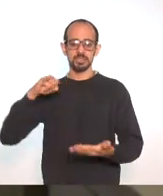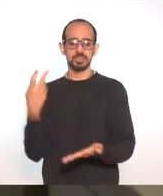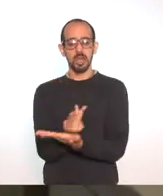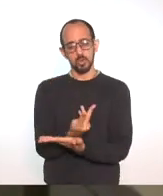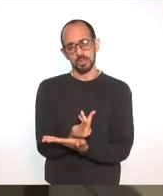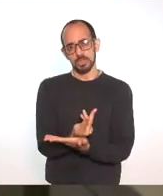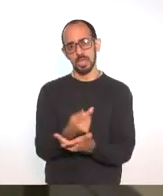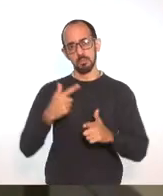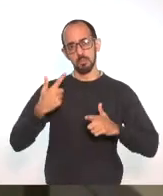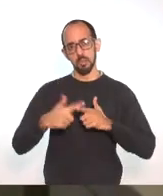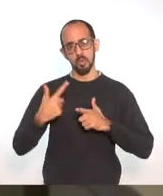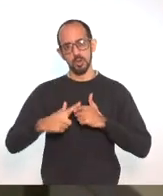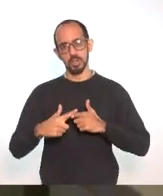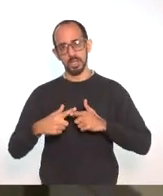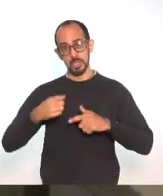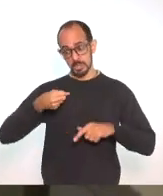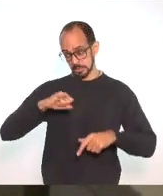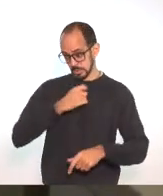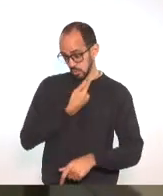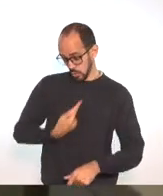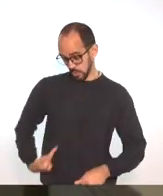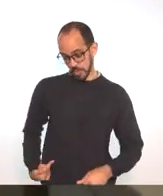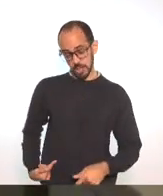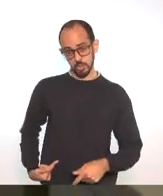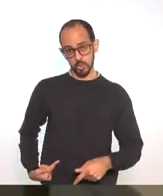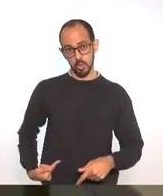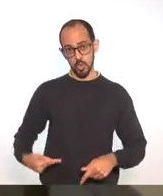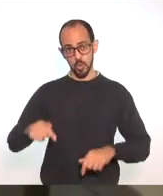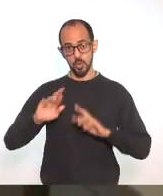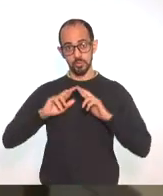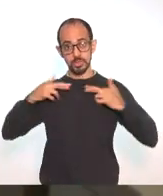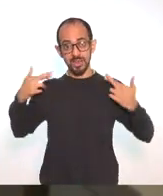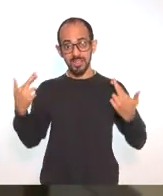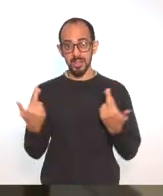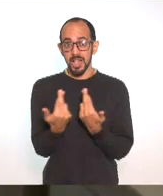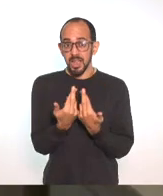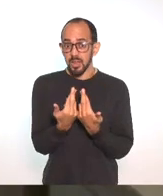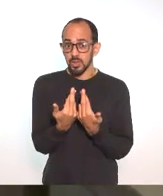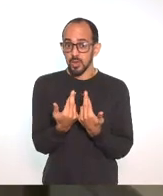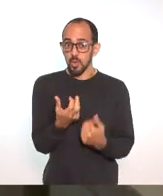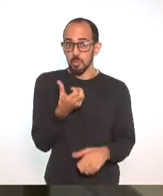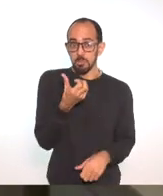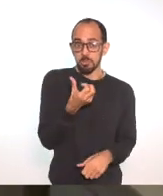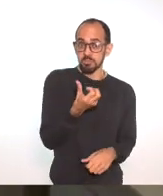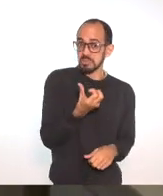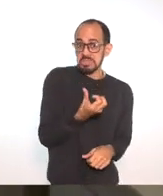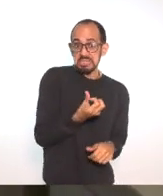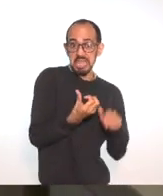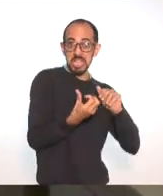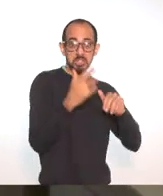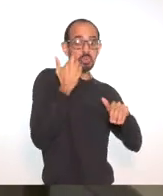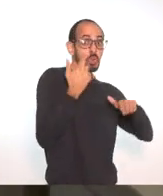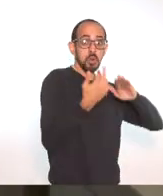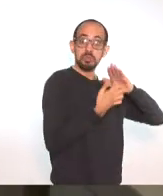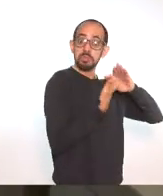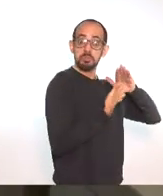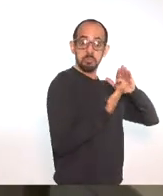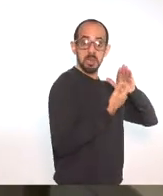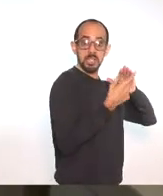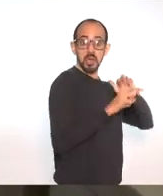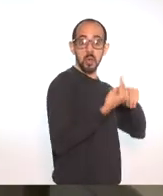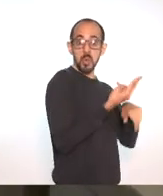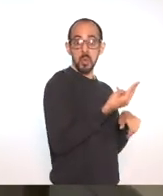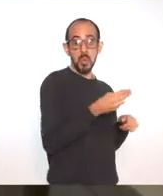desejado que deixa o governador se reúne com meia dúzia de empresários ou o prefeito que o